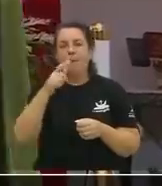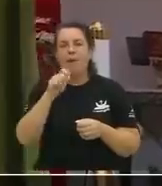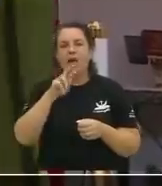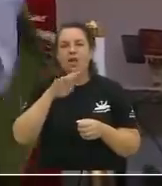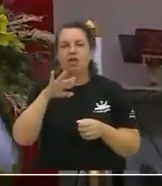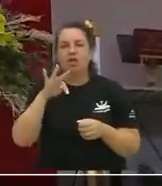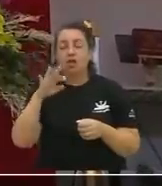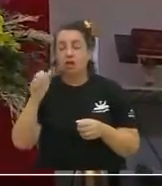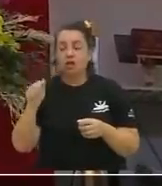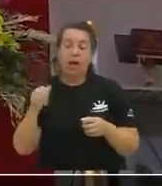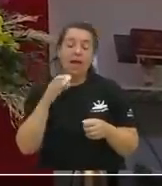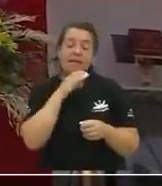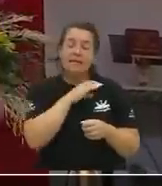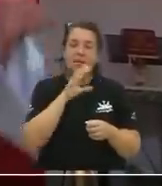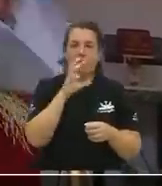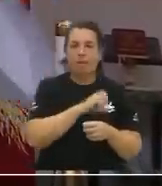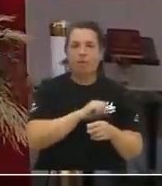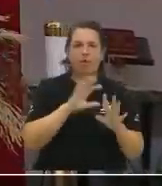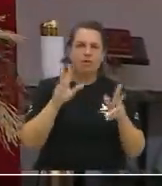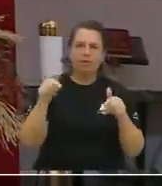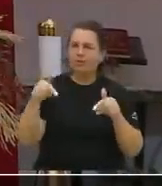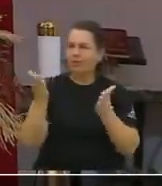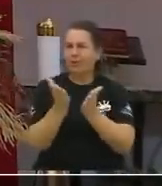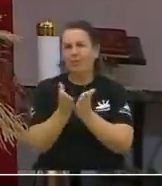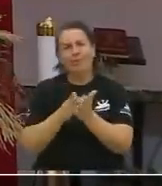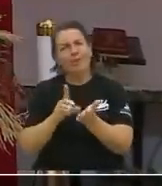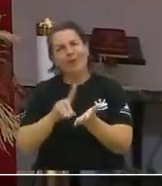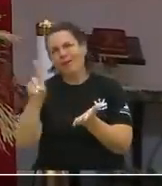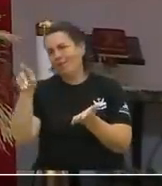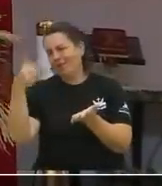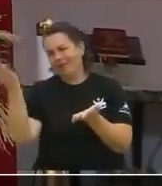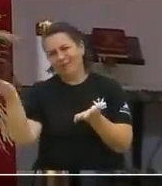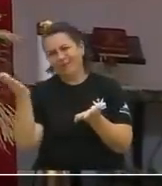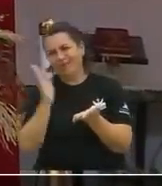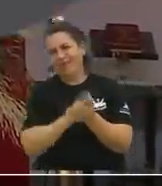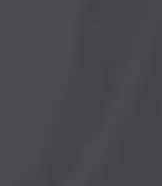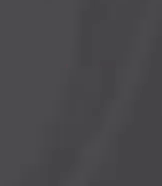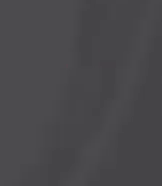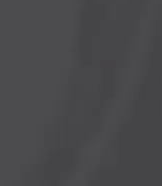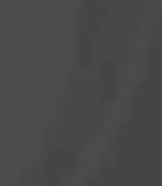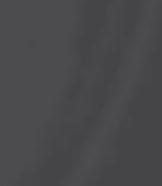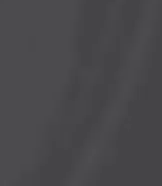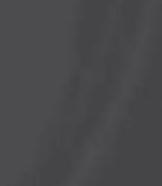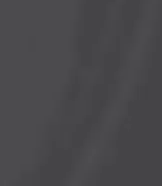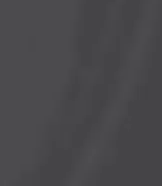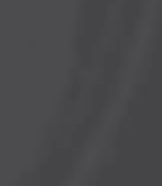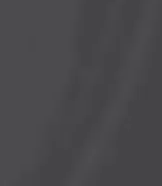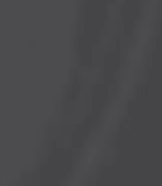aquecido no amor? Está tudo na Bíblia. É só seguir.